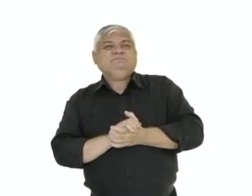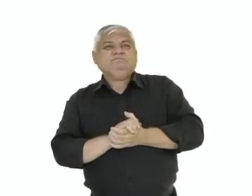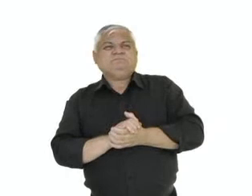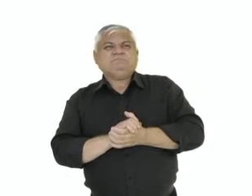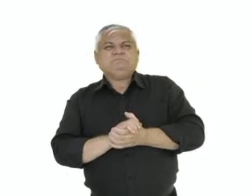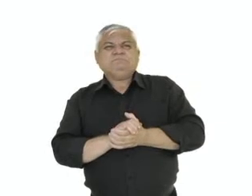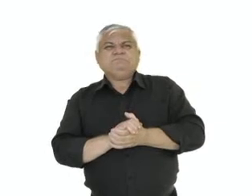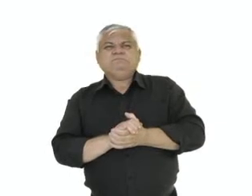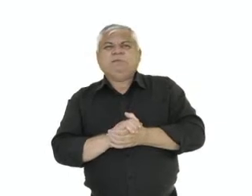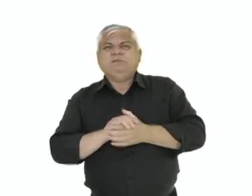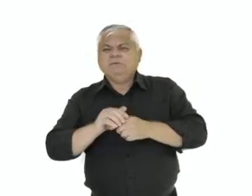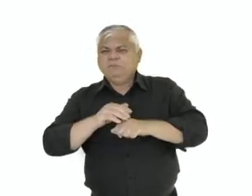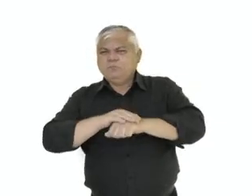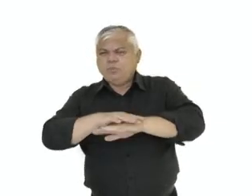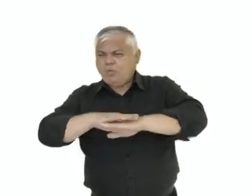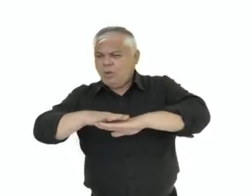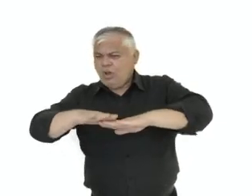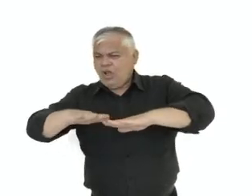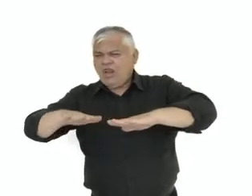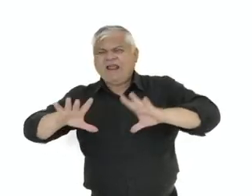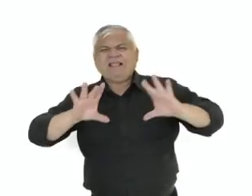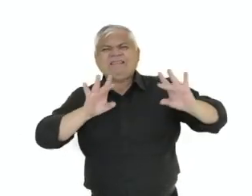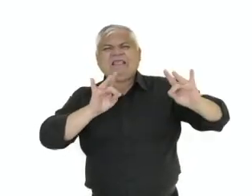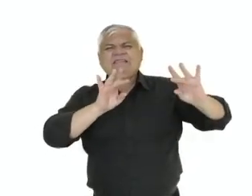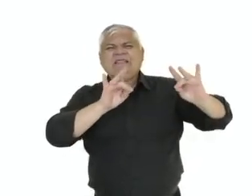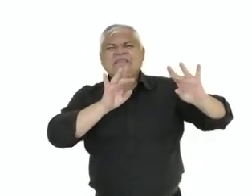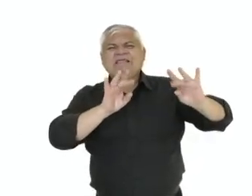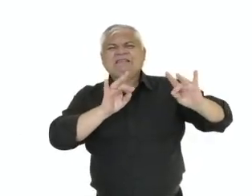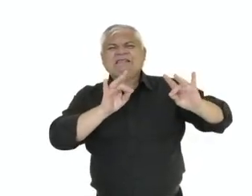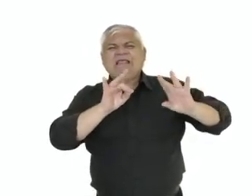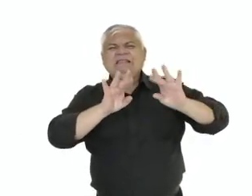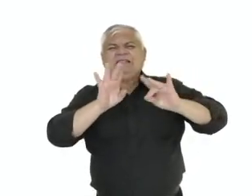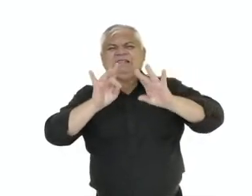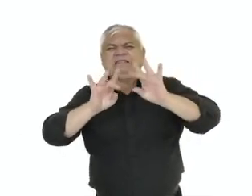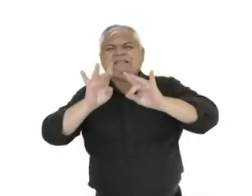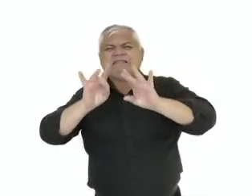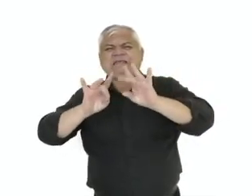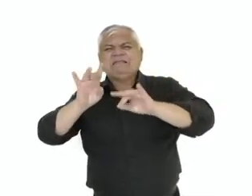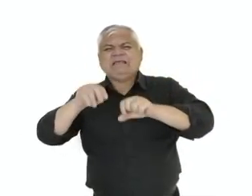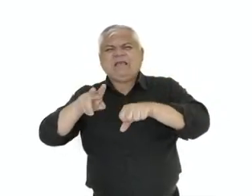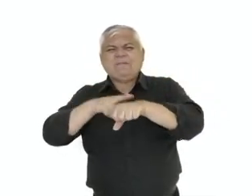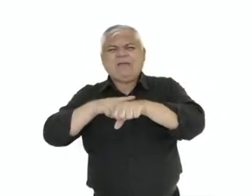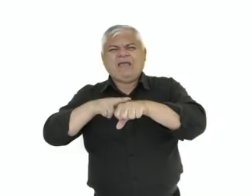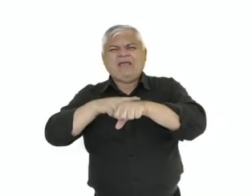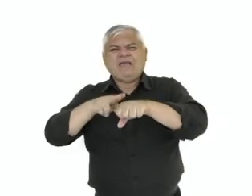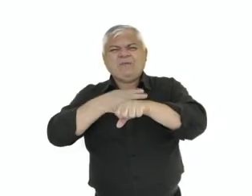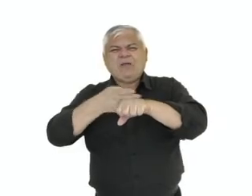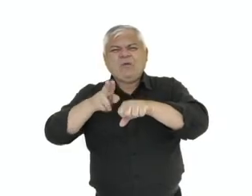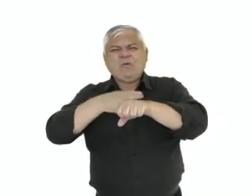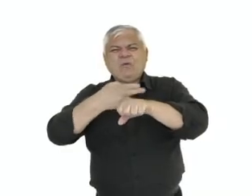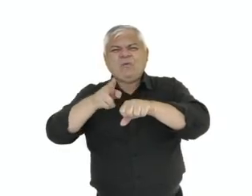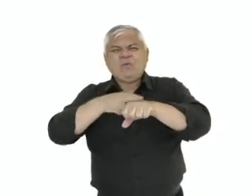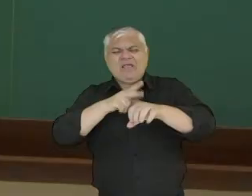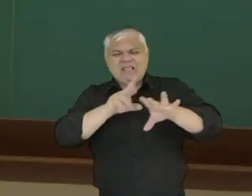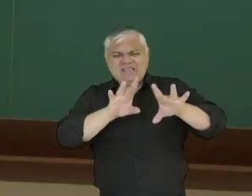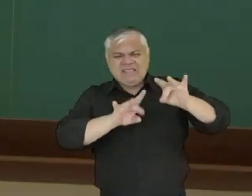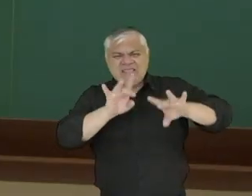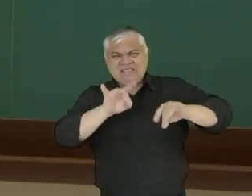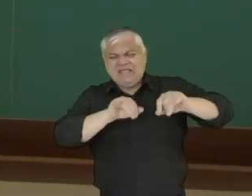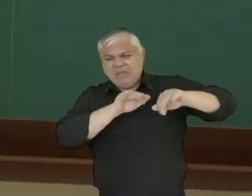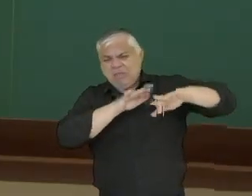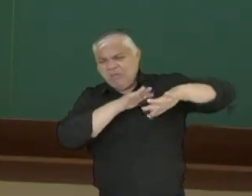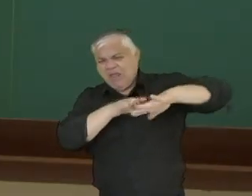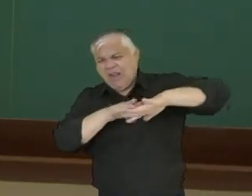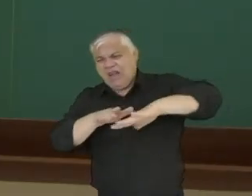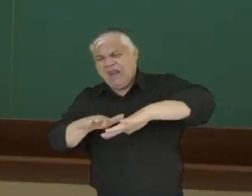essa área encontra-se coberta pelo rejeito, ou seja, a barragem rompeu e aí todo o rejeito acabou cobrindo aquela